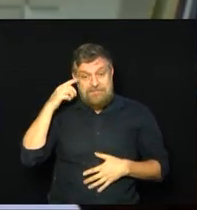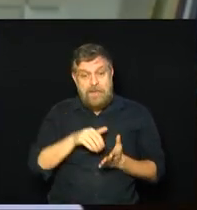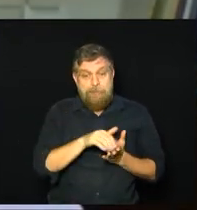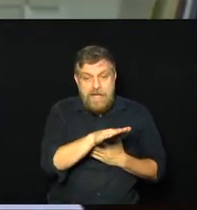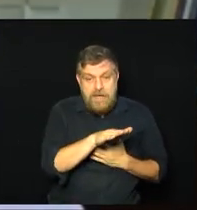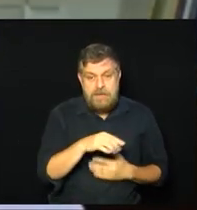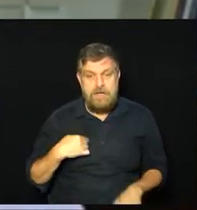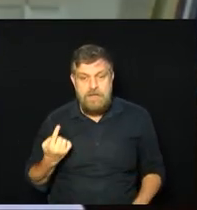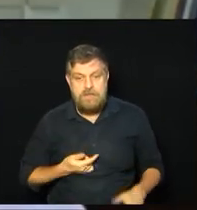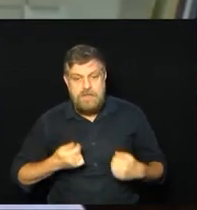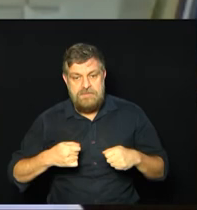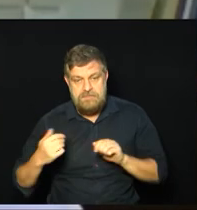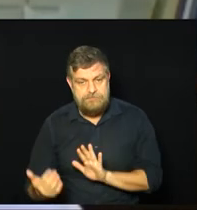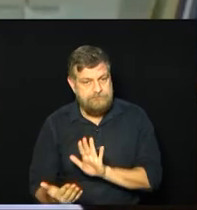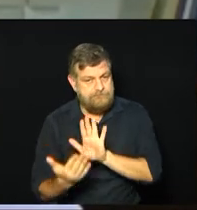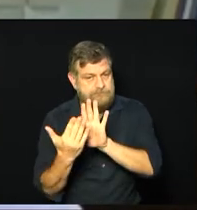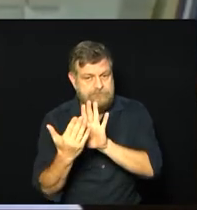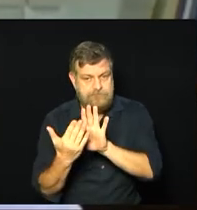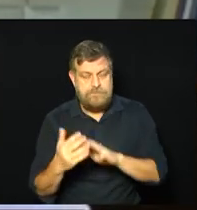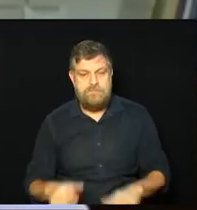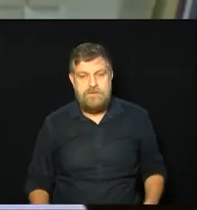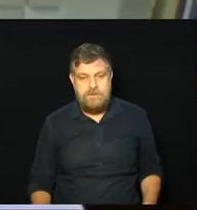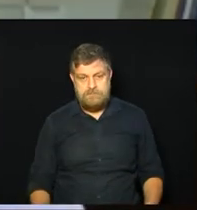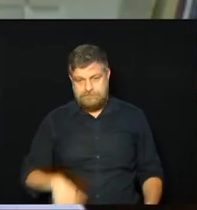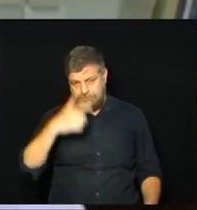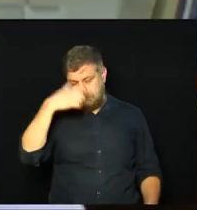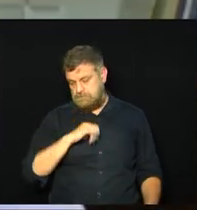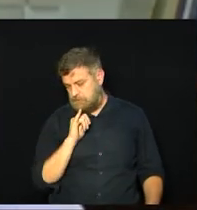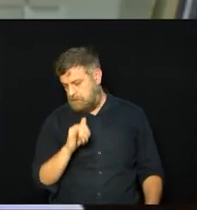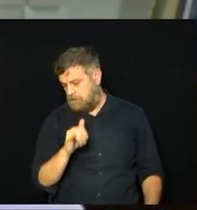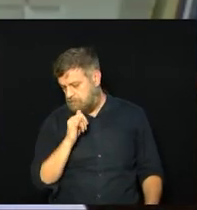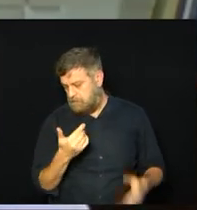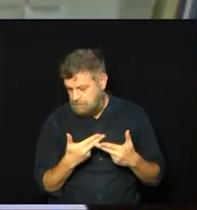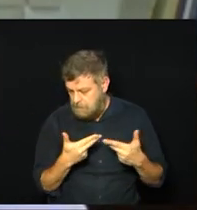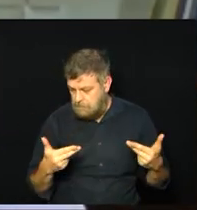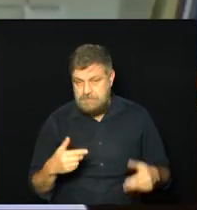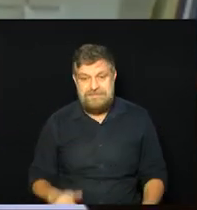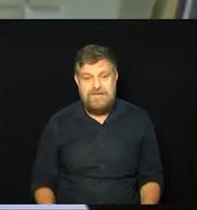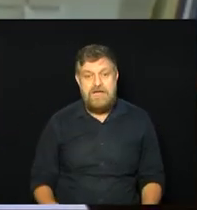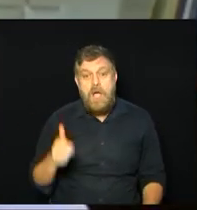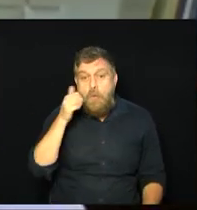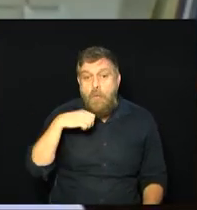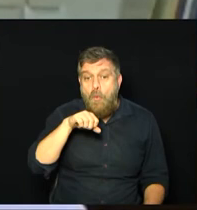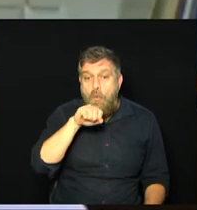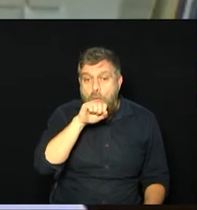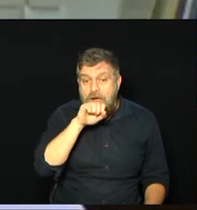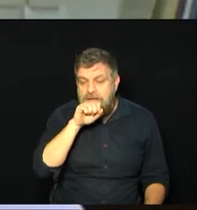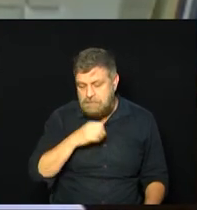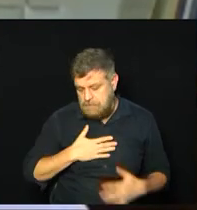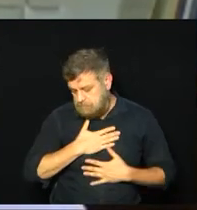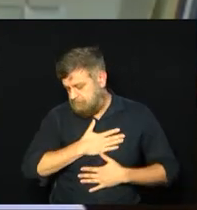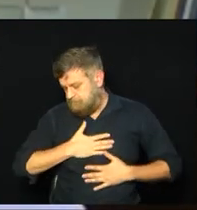nós precisamos encarar de frente isso, gente. Eu falo uma coisa para vocês, uma mãe